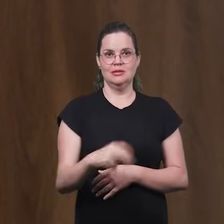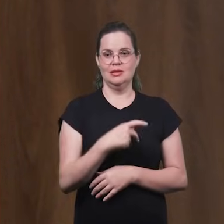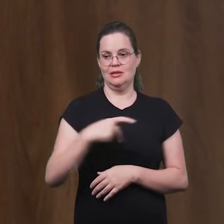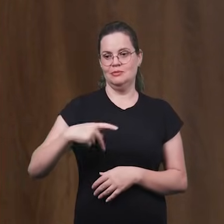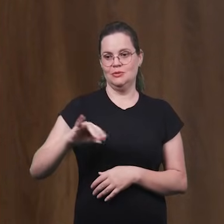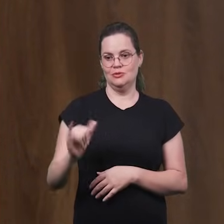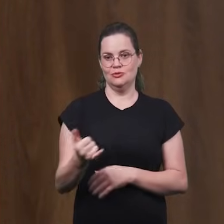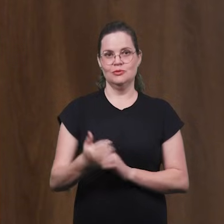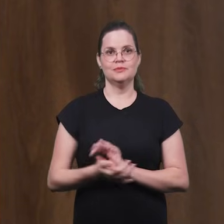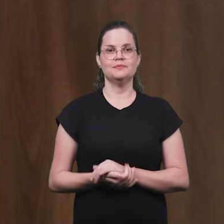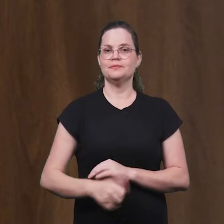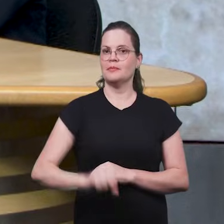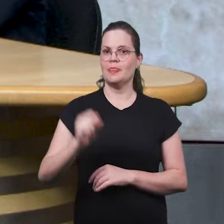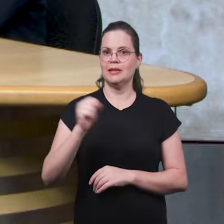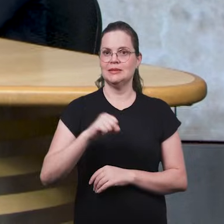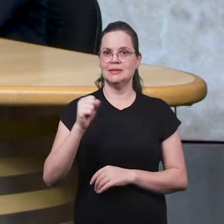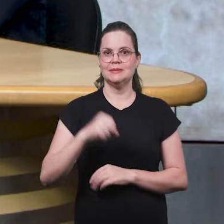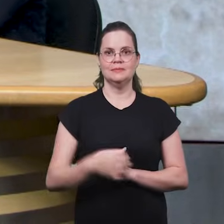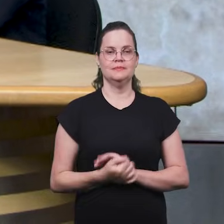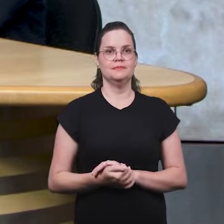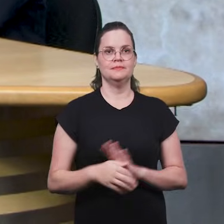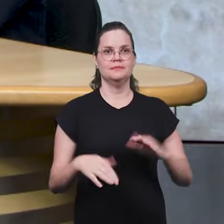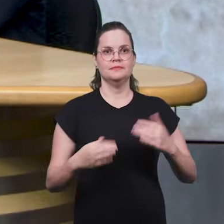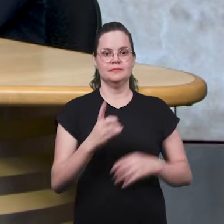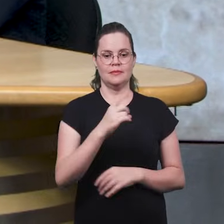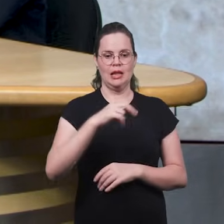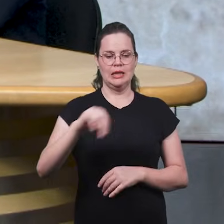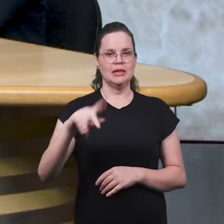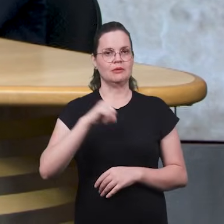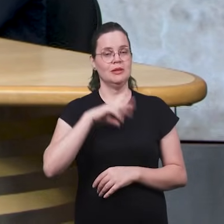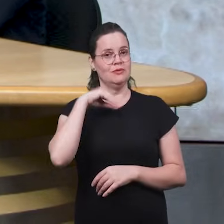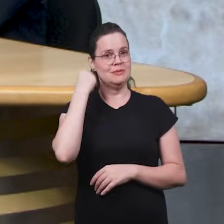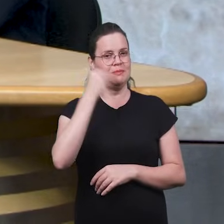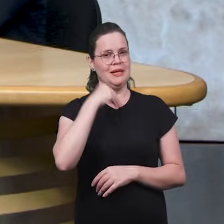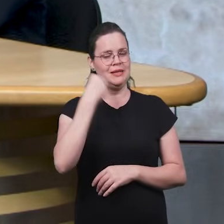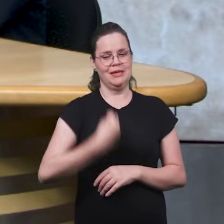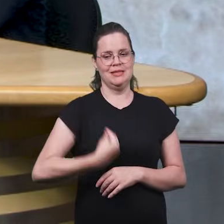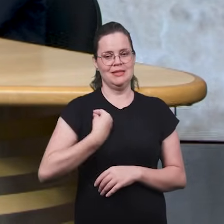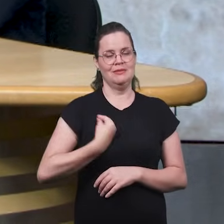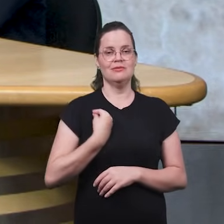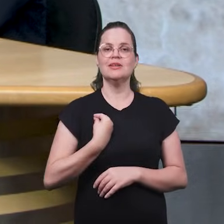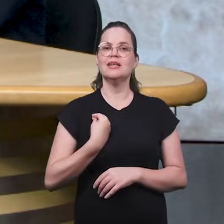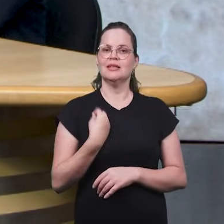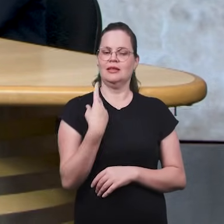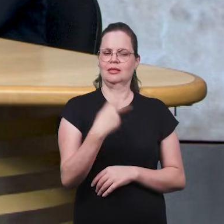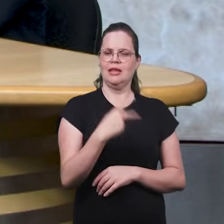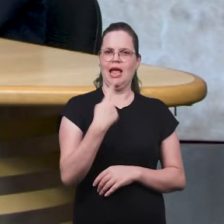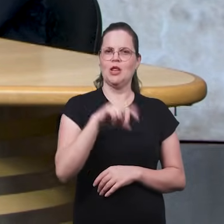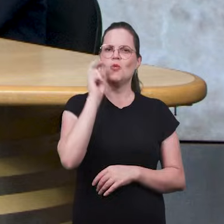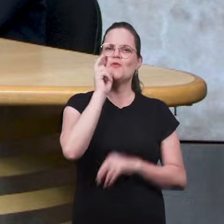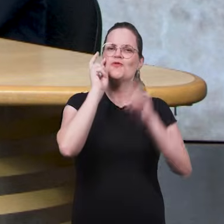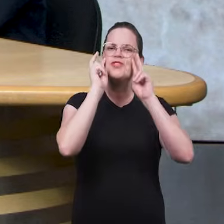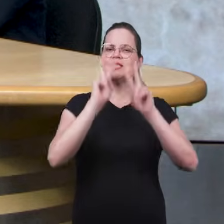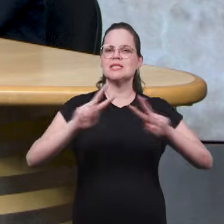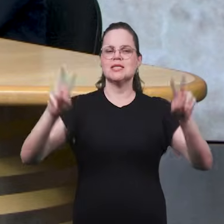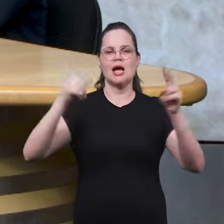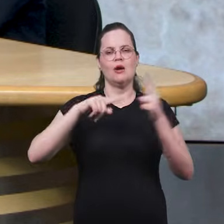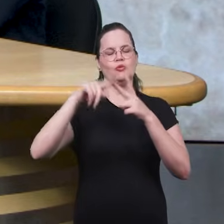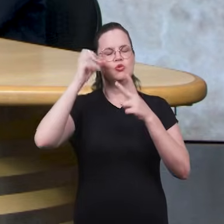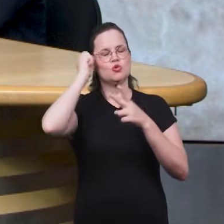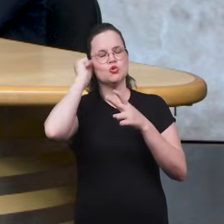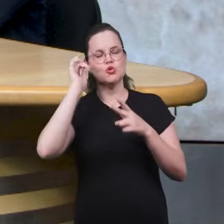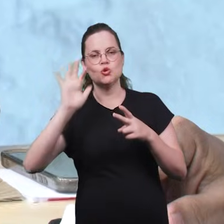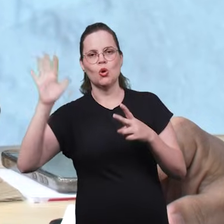Deus, né, pastor João Carlos? Sim, depois que Daniel teve todas as experiências da sua vida, com visões,